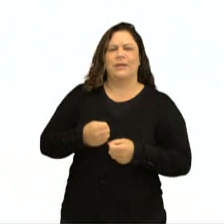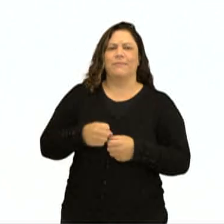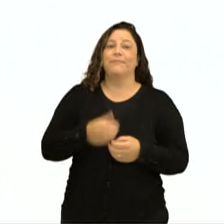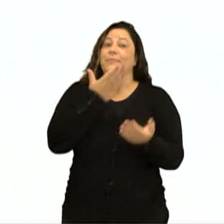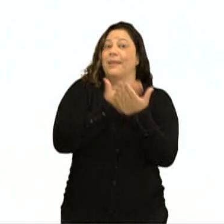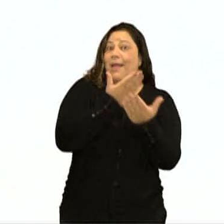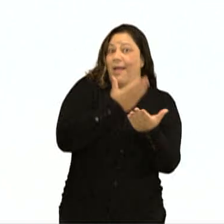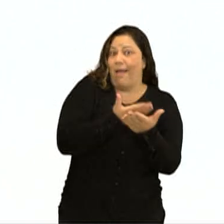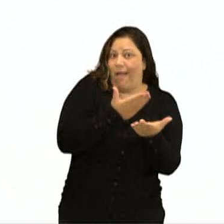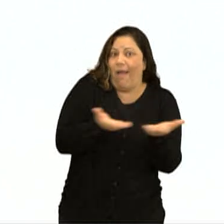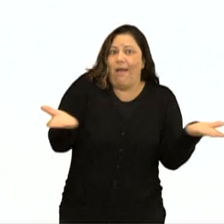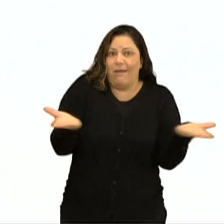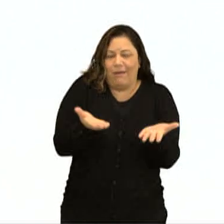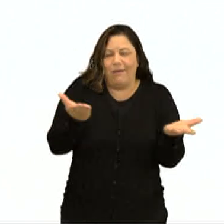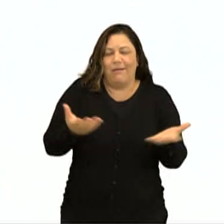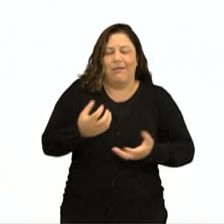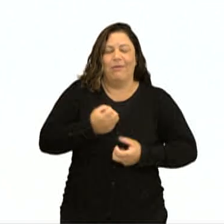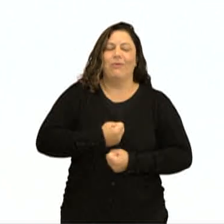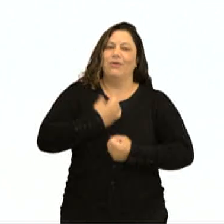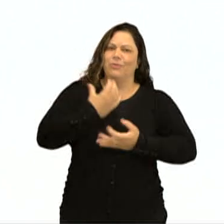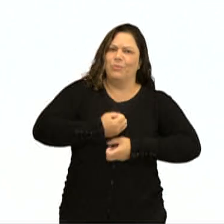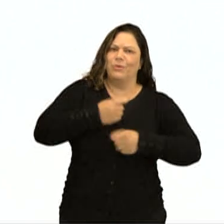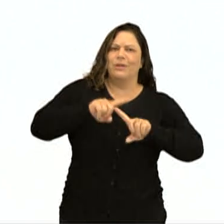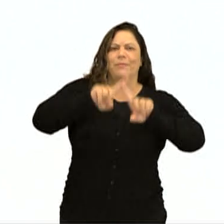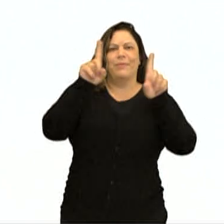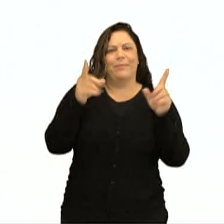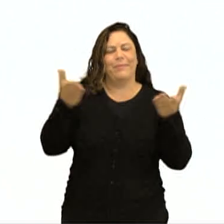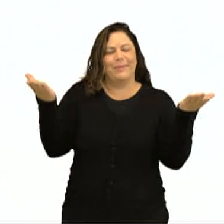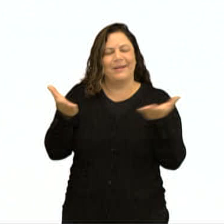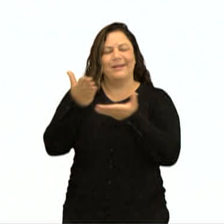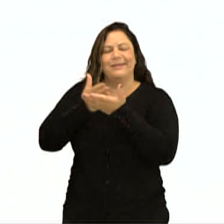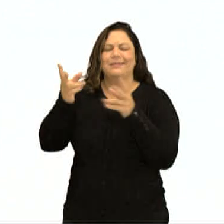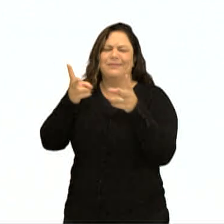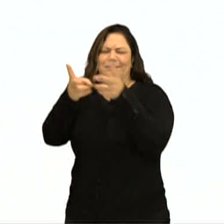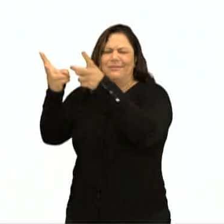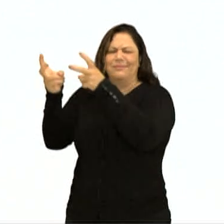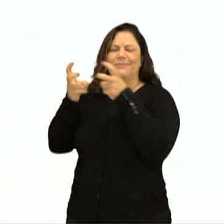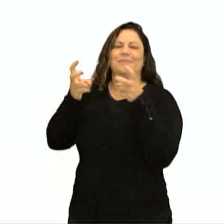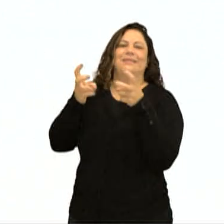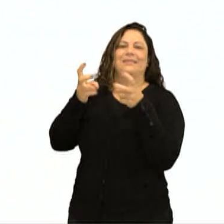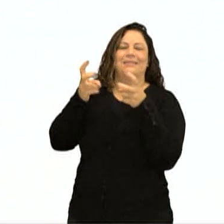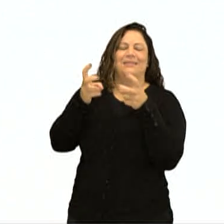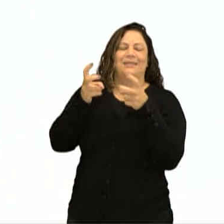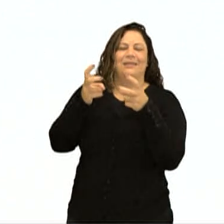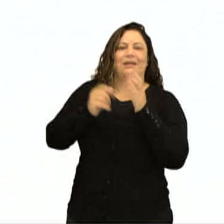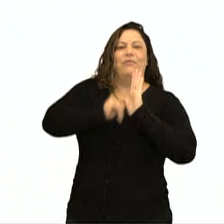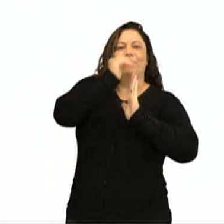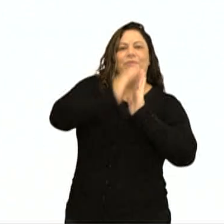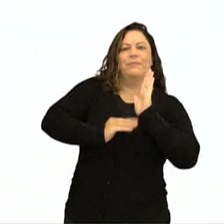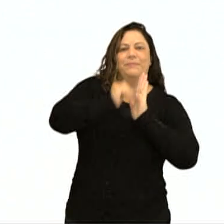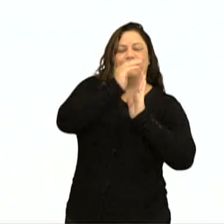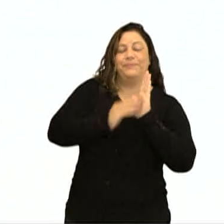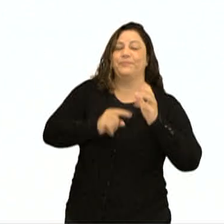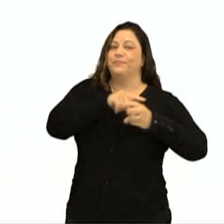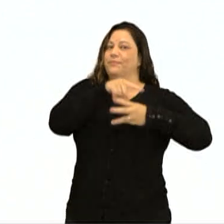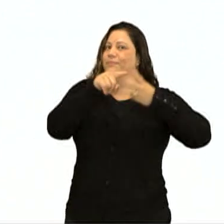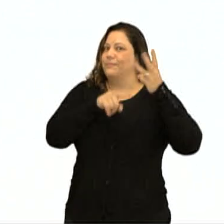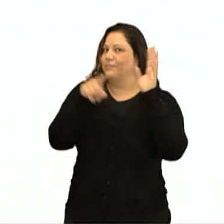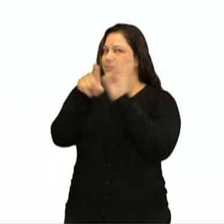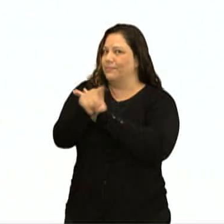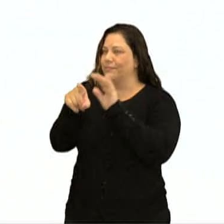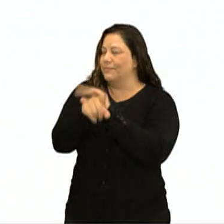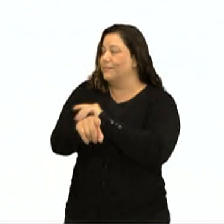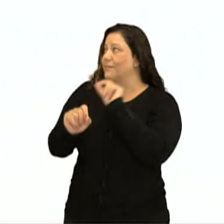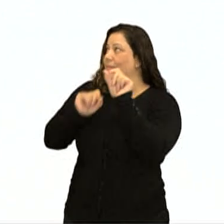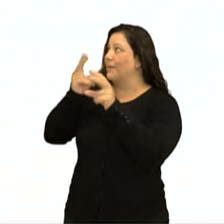com uma reflexão a respeito dessa pintura. Observe e eu tenho 3 perguntas para você refletir. A poesia nessa